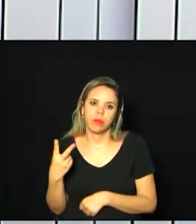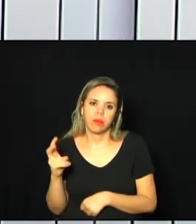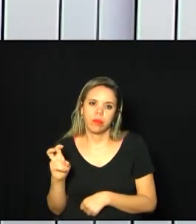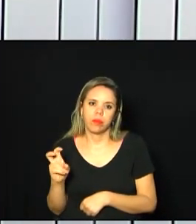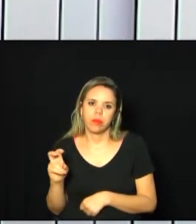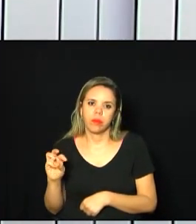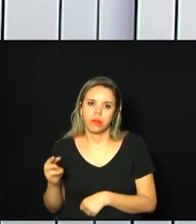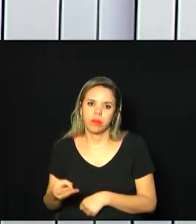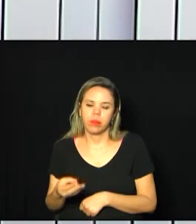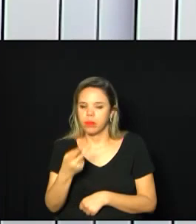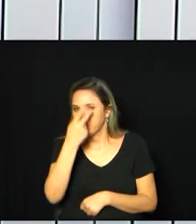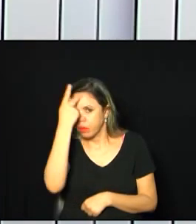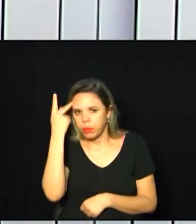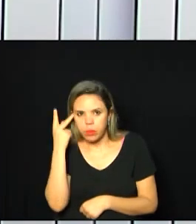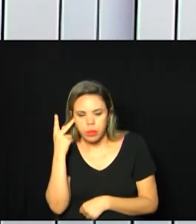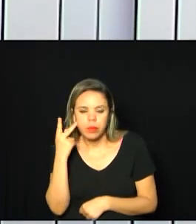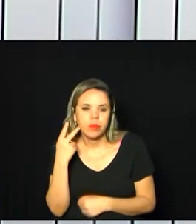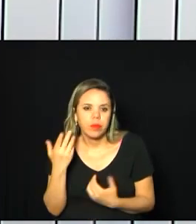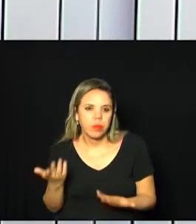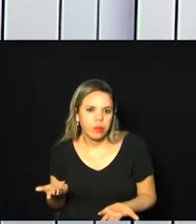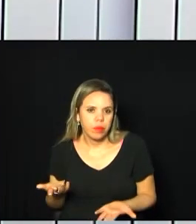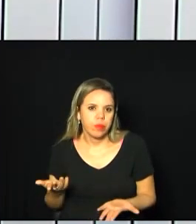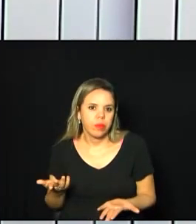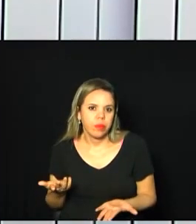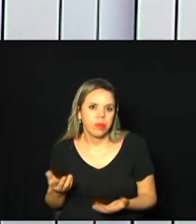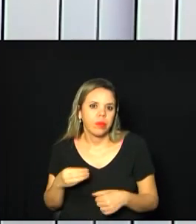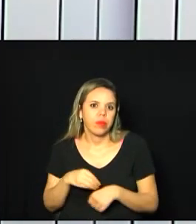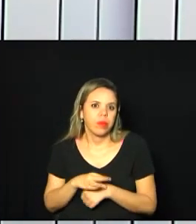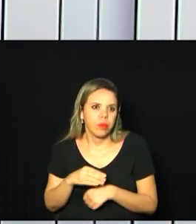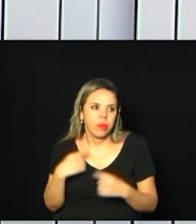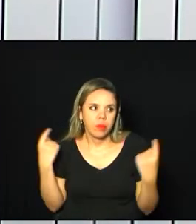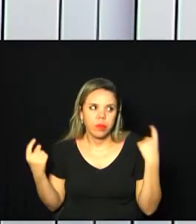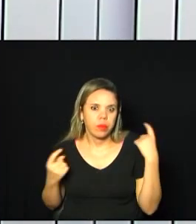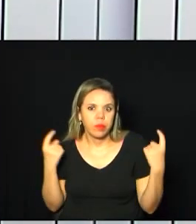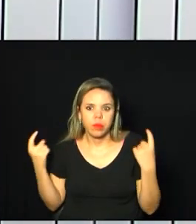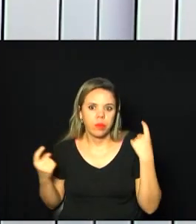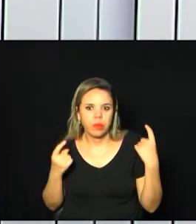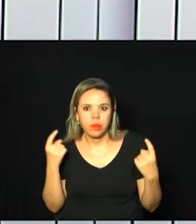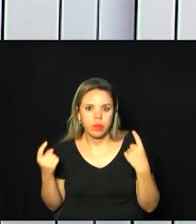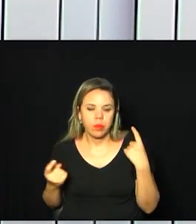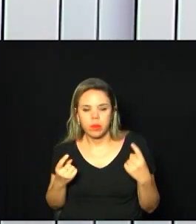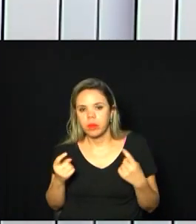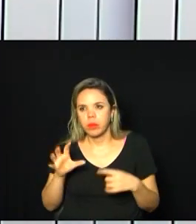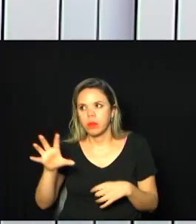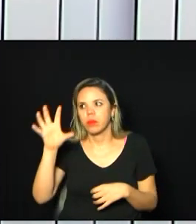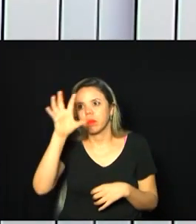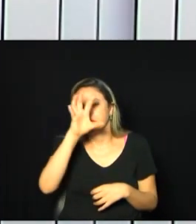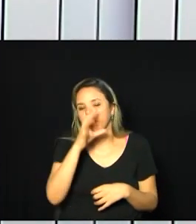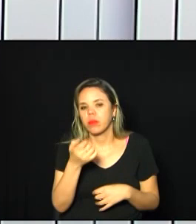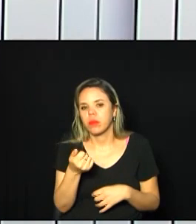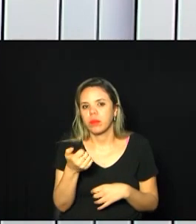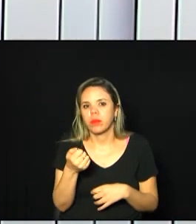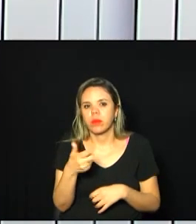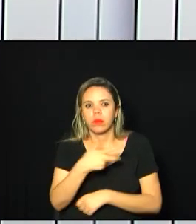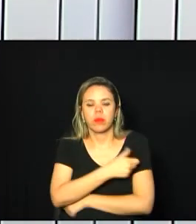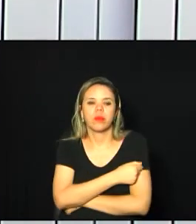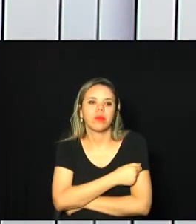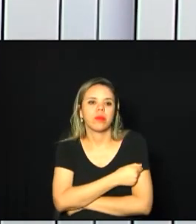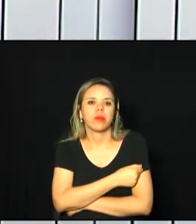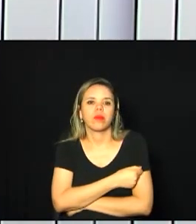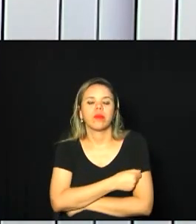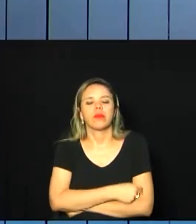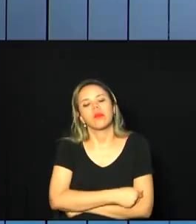1.225 milhões de pessoas. Traz que tipo de preocupação um continente com poucas doses aplicadas?